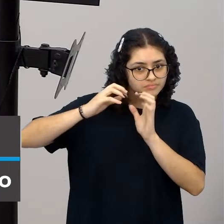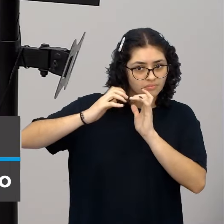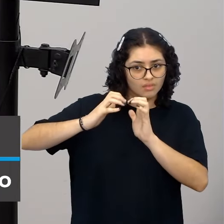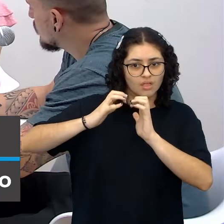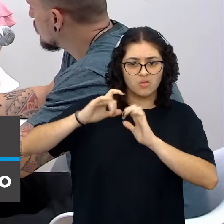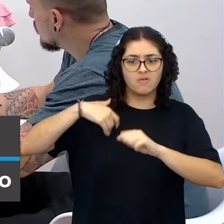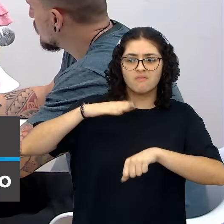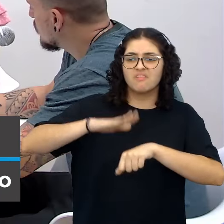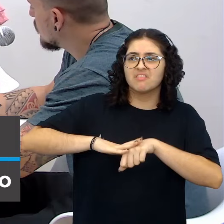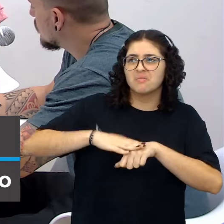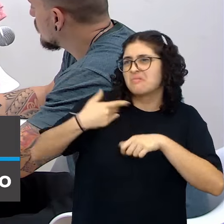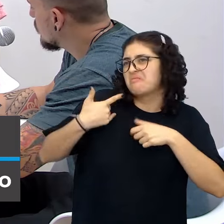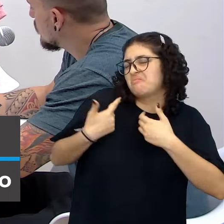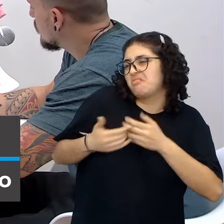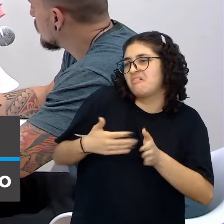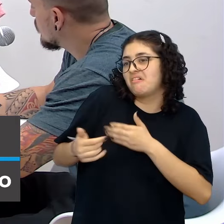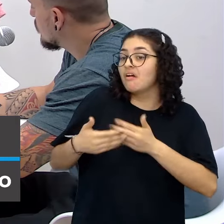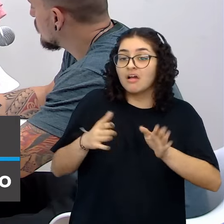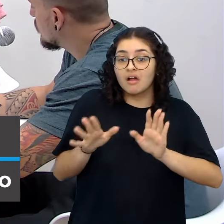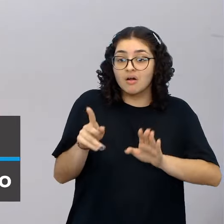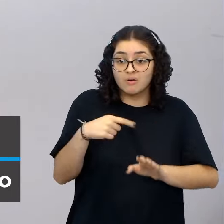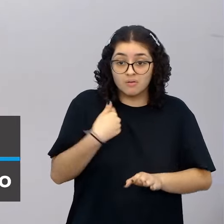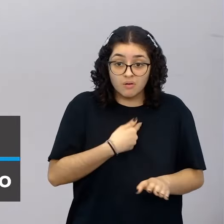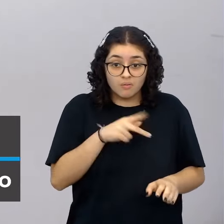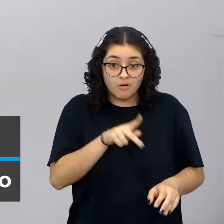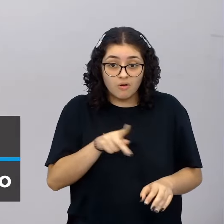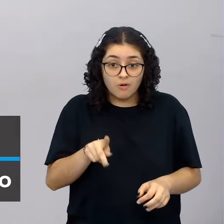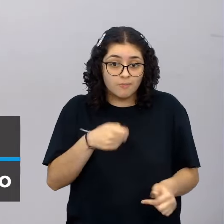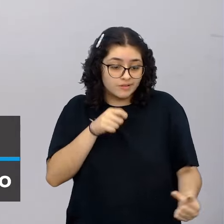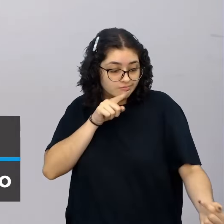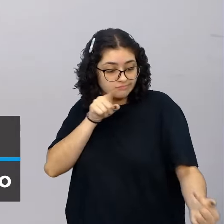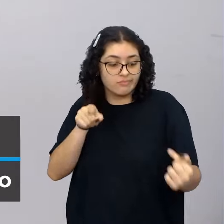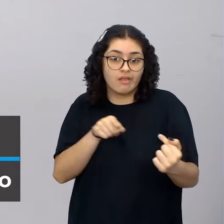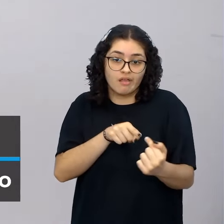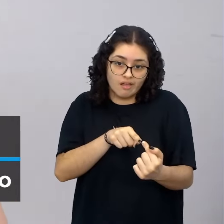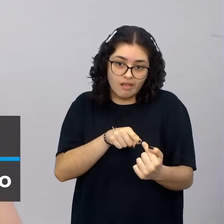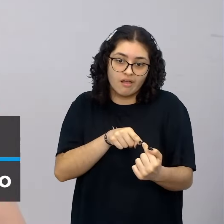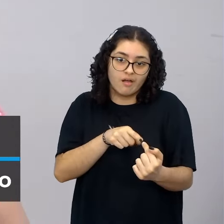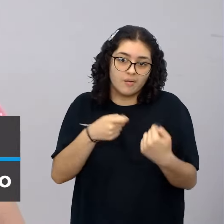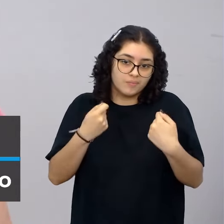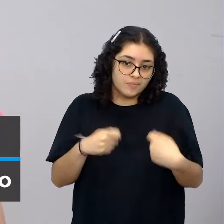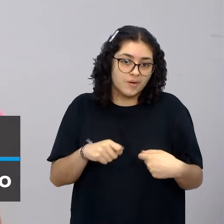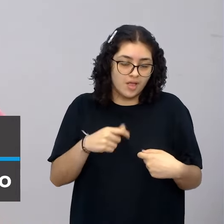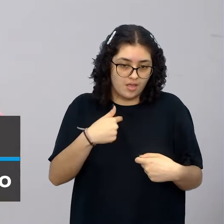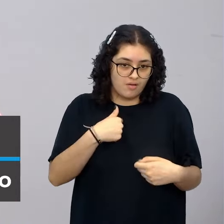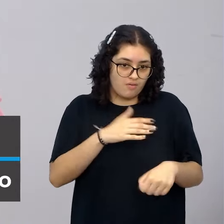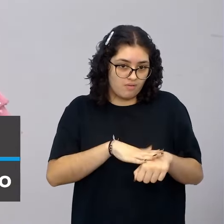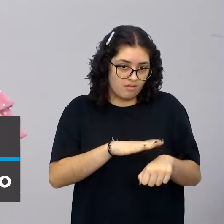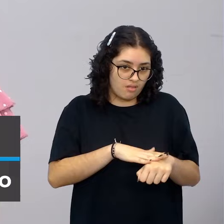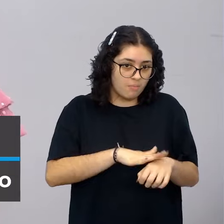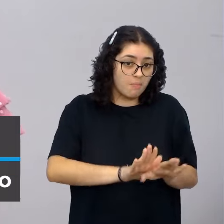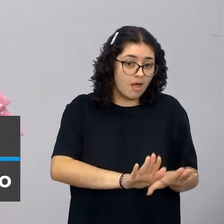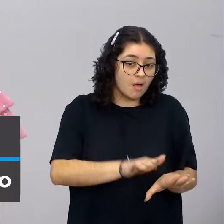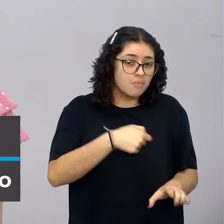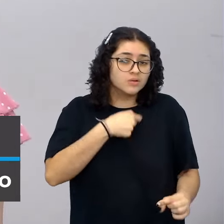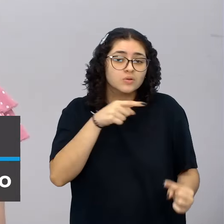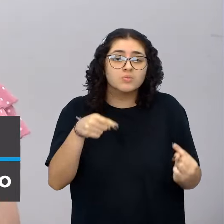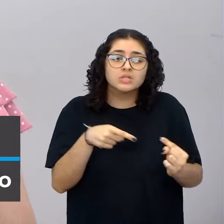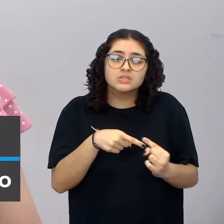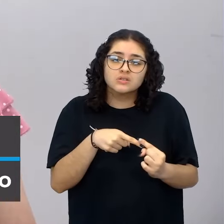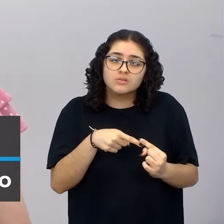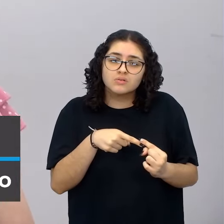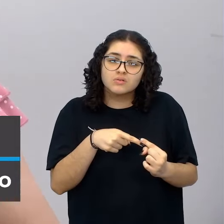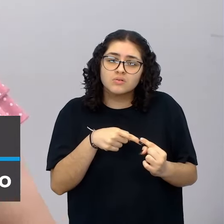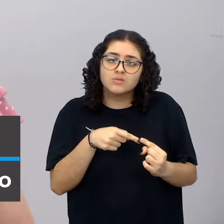o fazer por fazer. Né? Nós, professores, temos que ter uma intencionalidade. Então, eu vou construir alguma coisa, mas eu preciso ter uma intencionalidade. O que